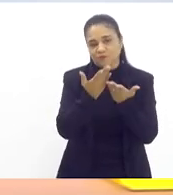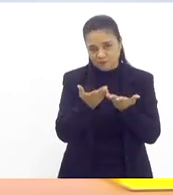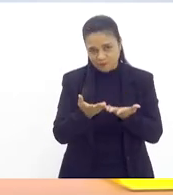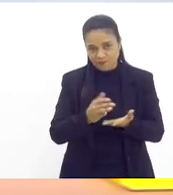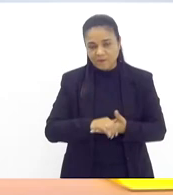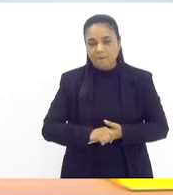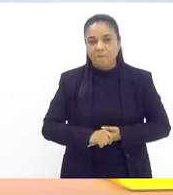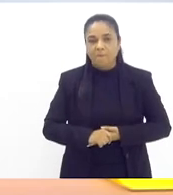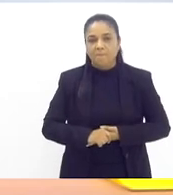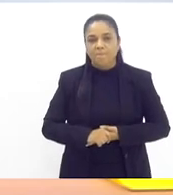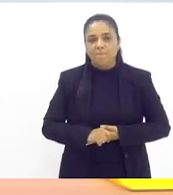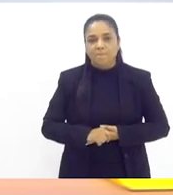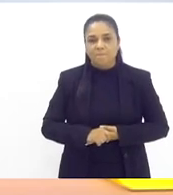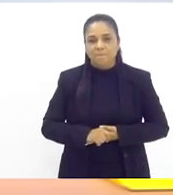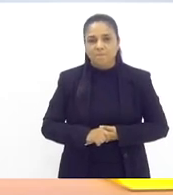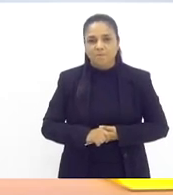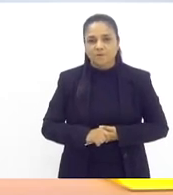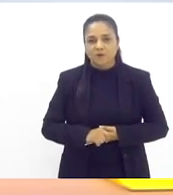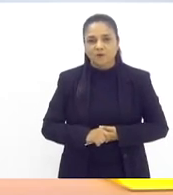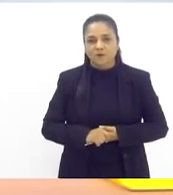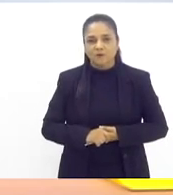benefícios.